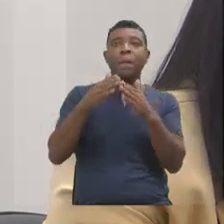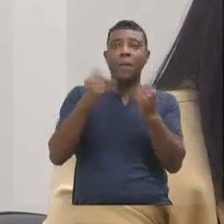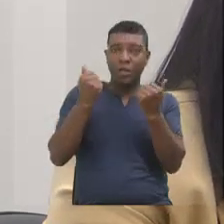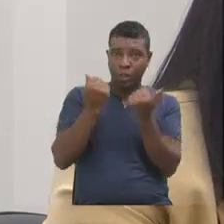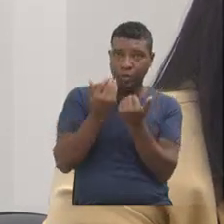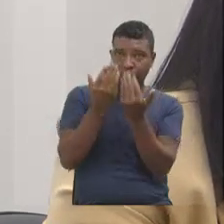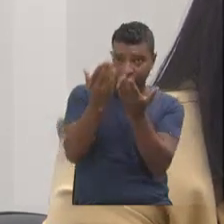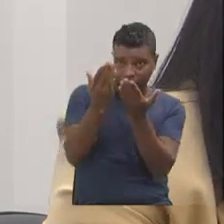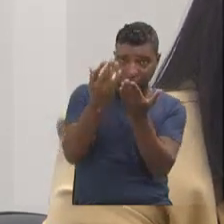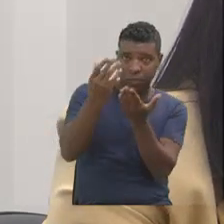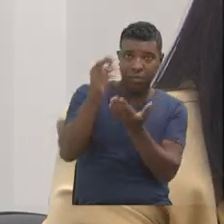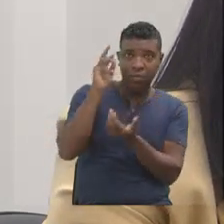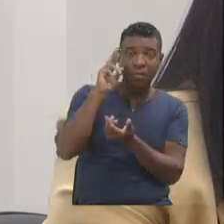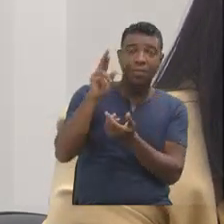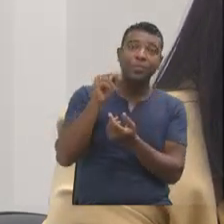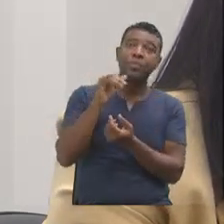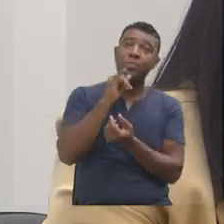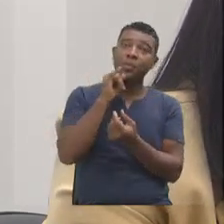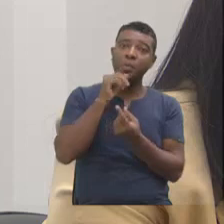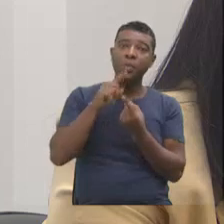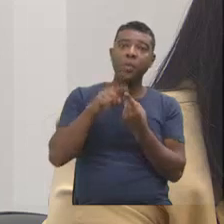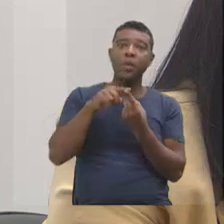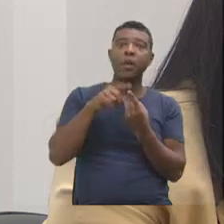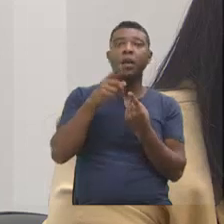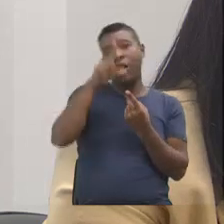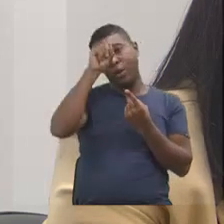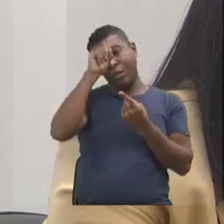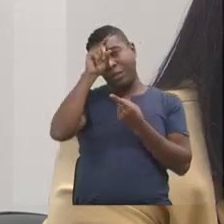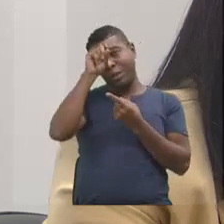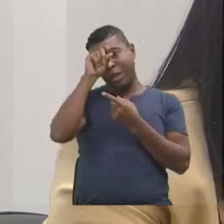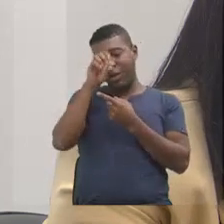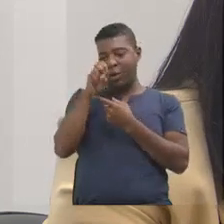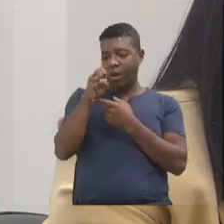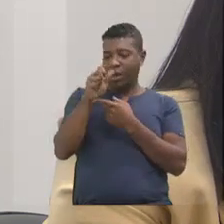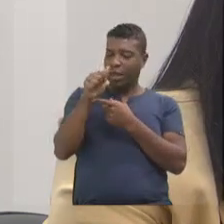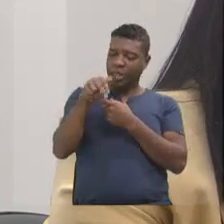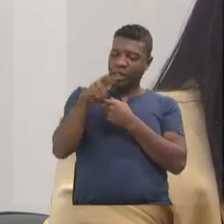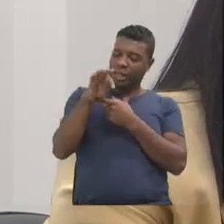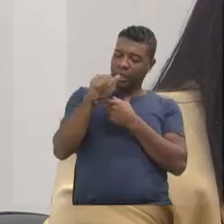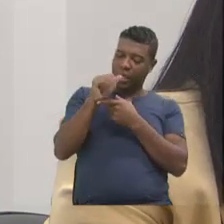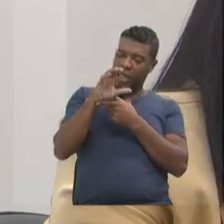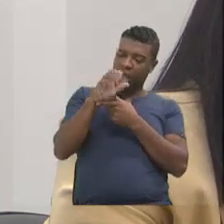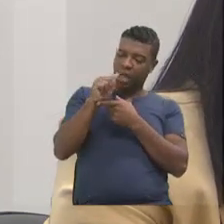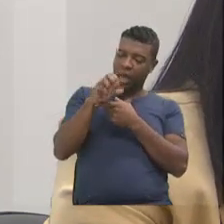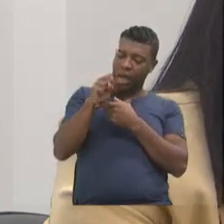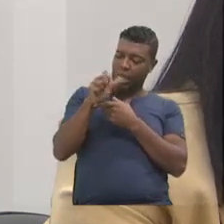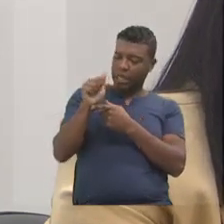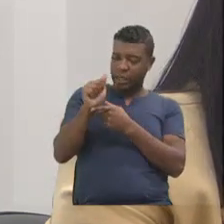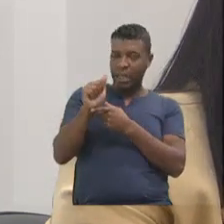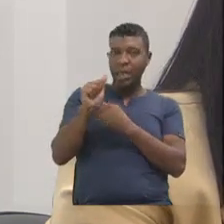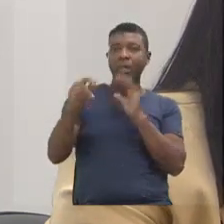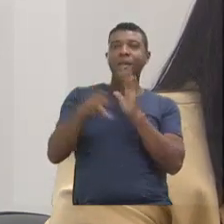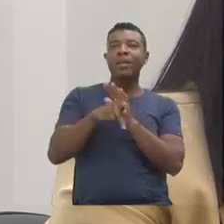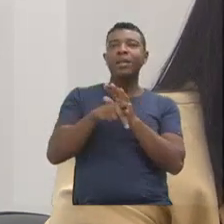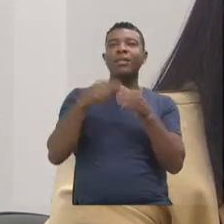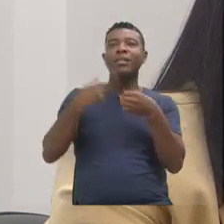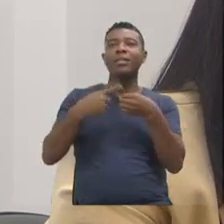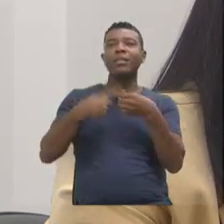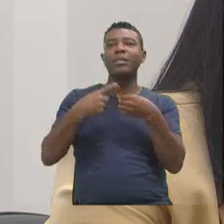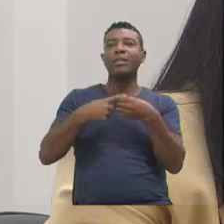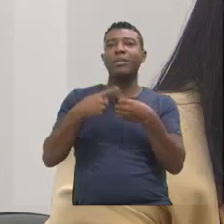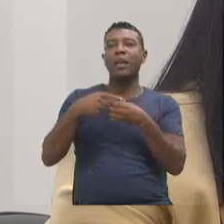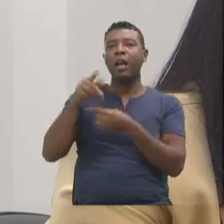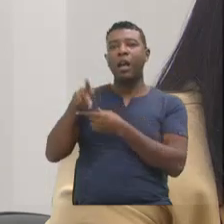por exemplo a Santa Casa de Porteirinha que é uma unidade que está pronta para atender Oncologia naquela região